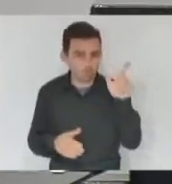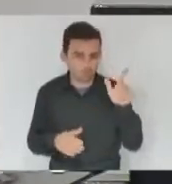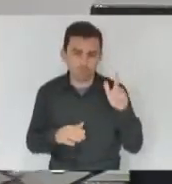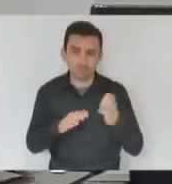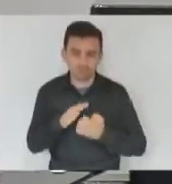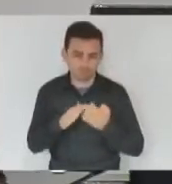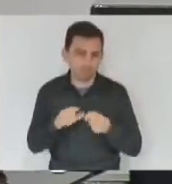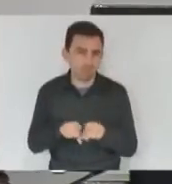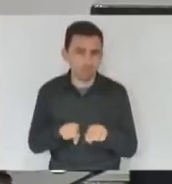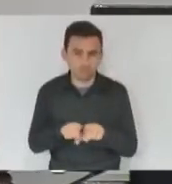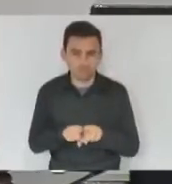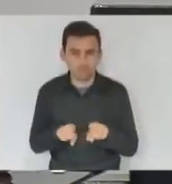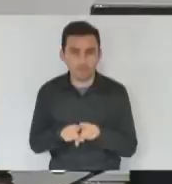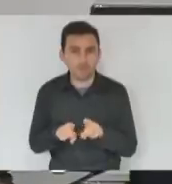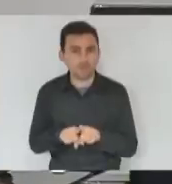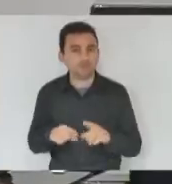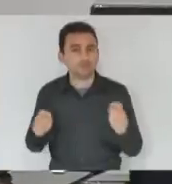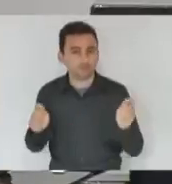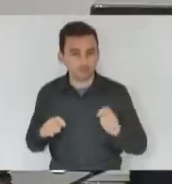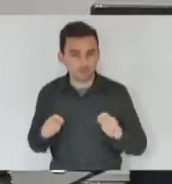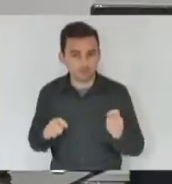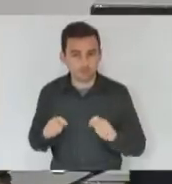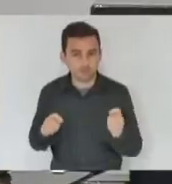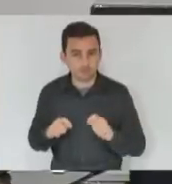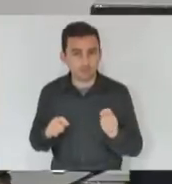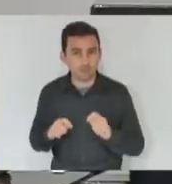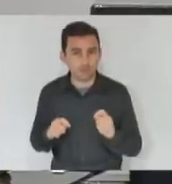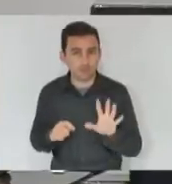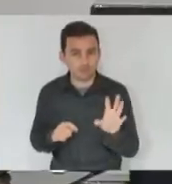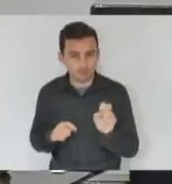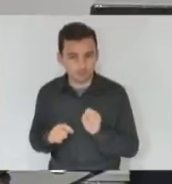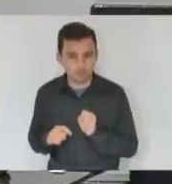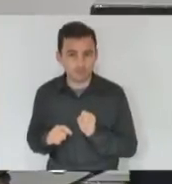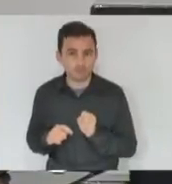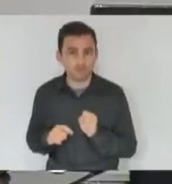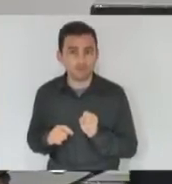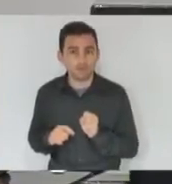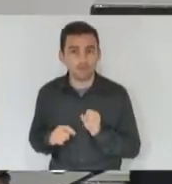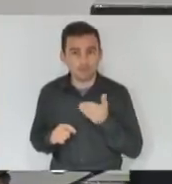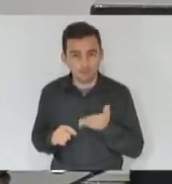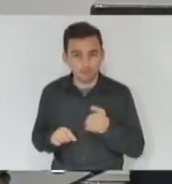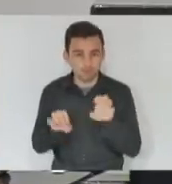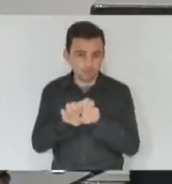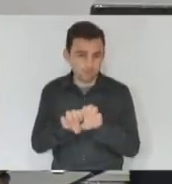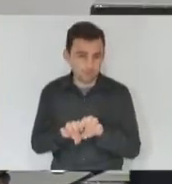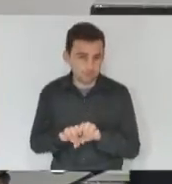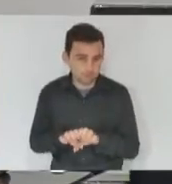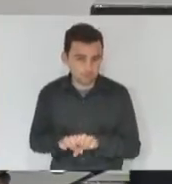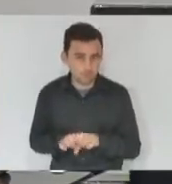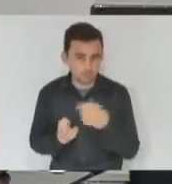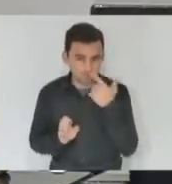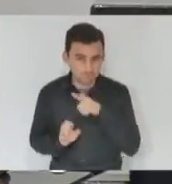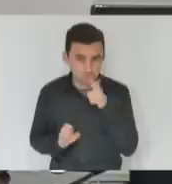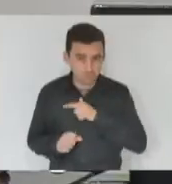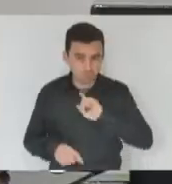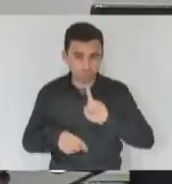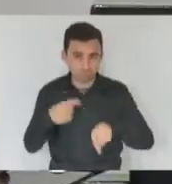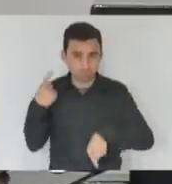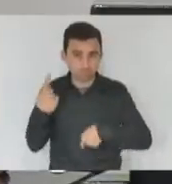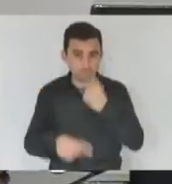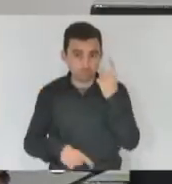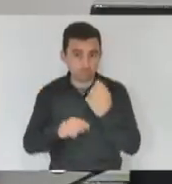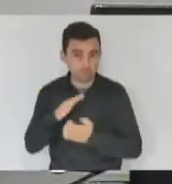também possam receber essa infraestrutura que vai potencializar muito as empresas